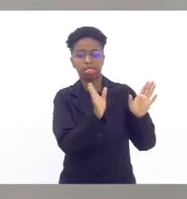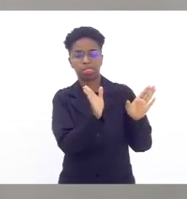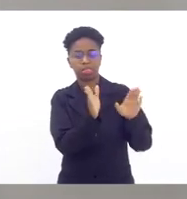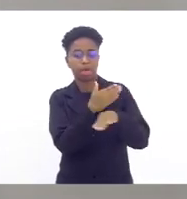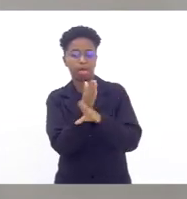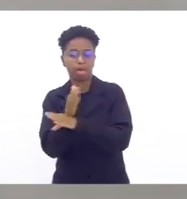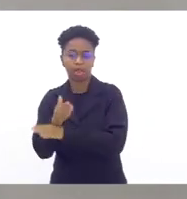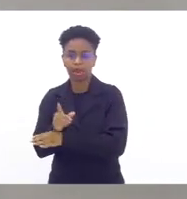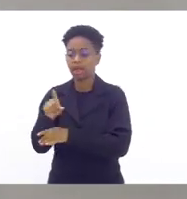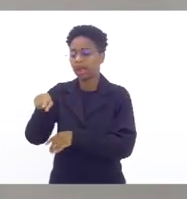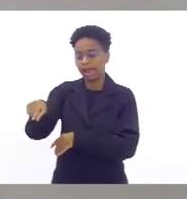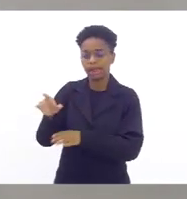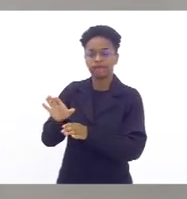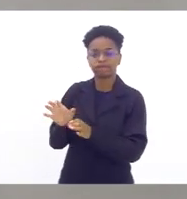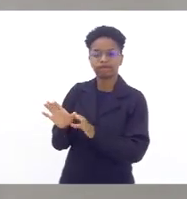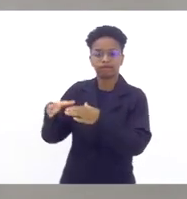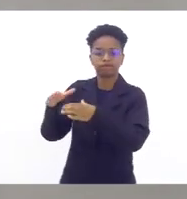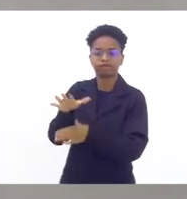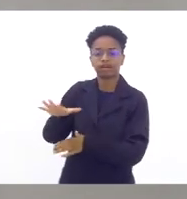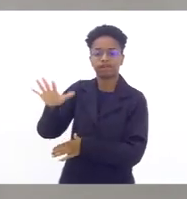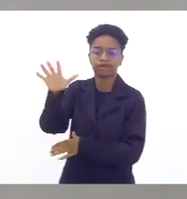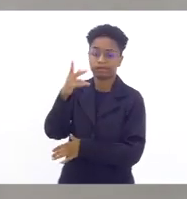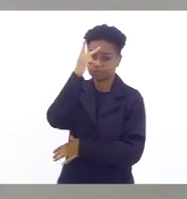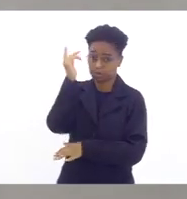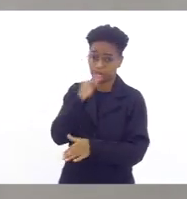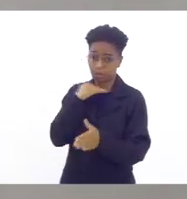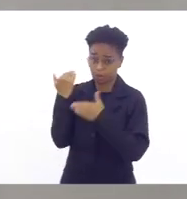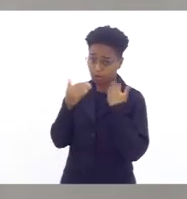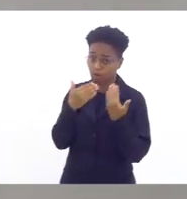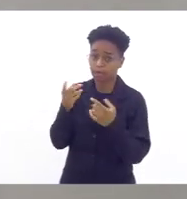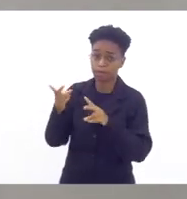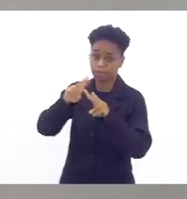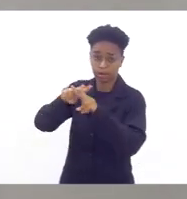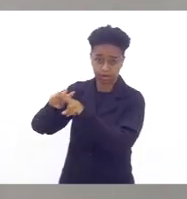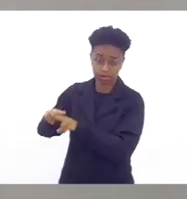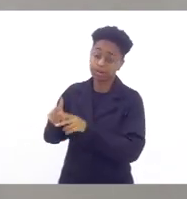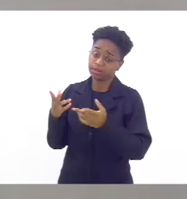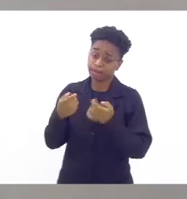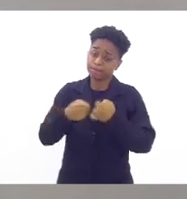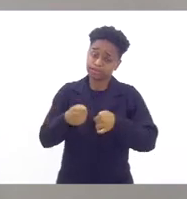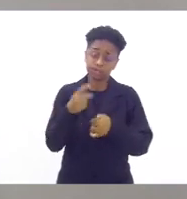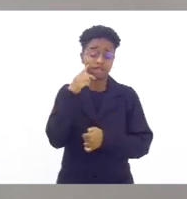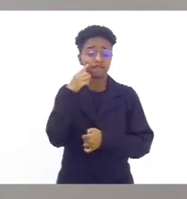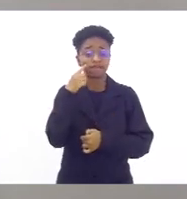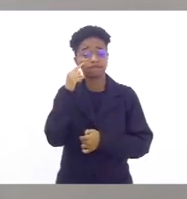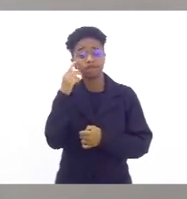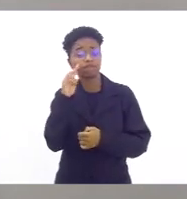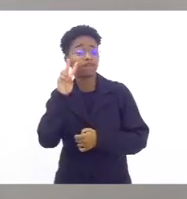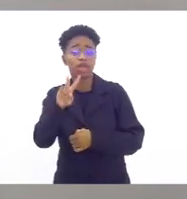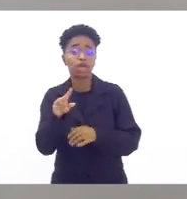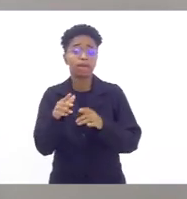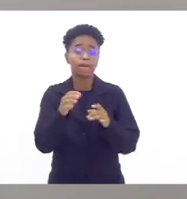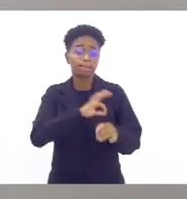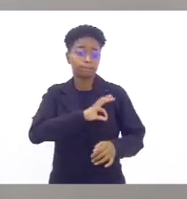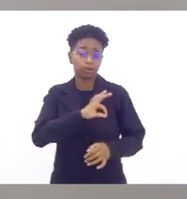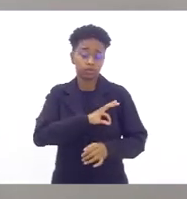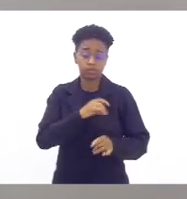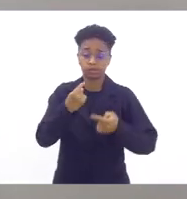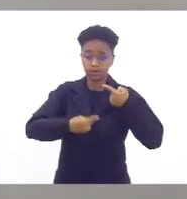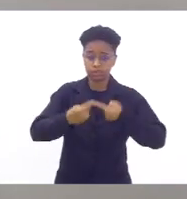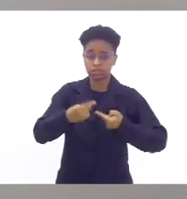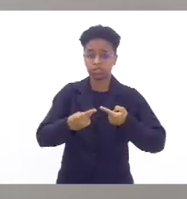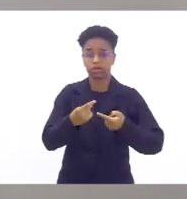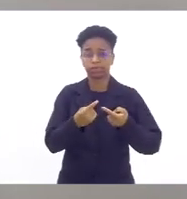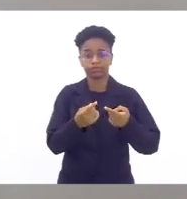mortas encarceradas então a gente precisa rever essas políticas inclusive de responsabilização para entender o que que acontece no meio desse caminho para que as